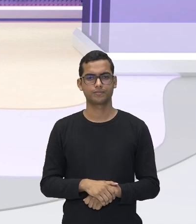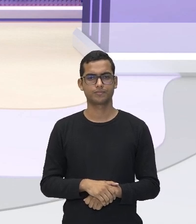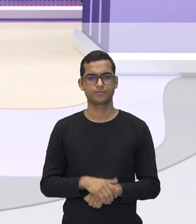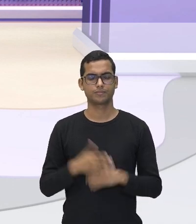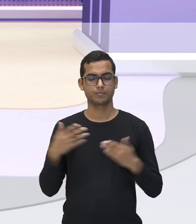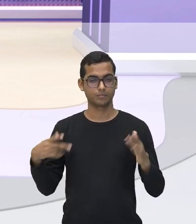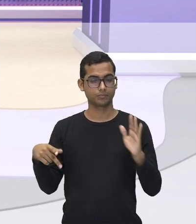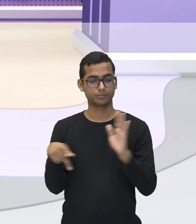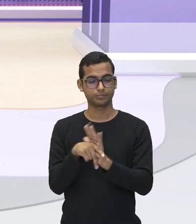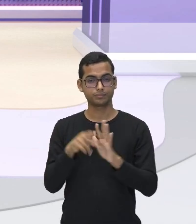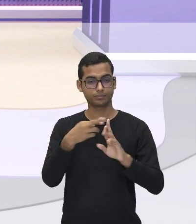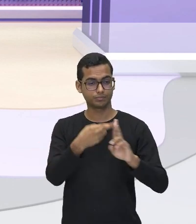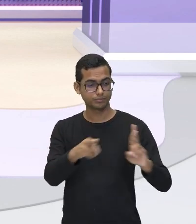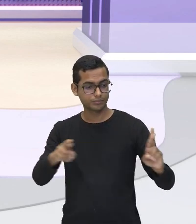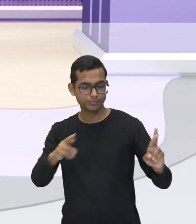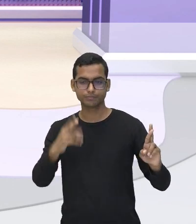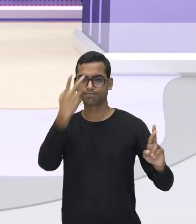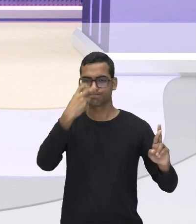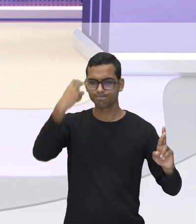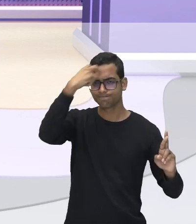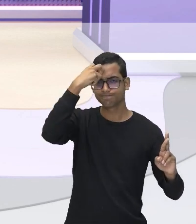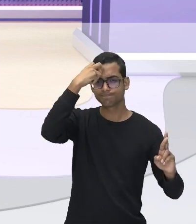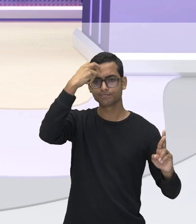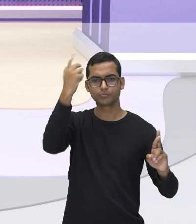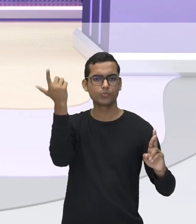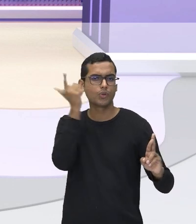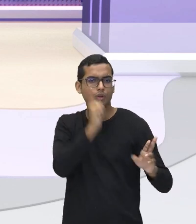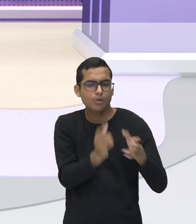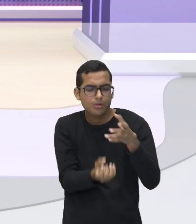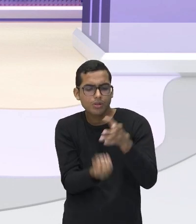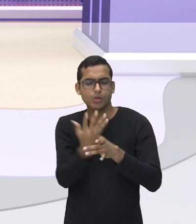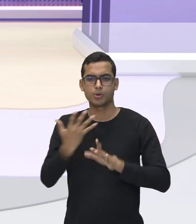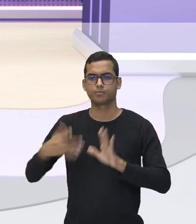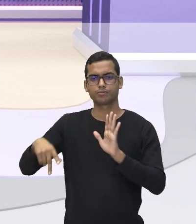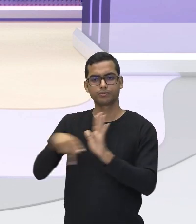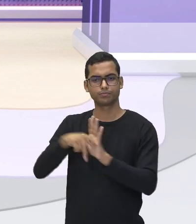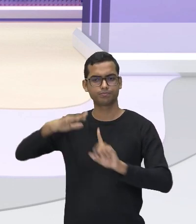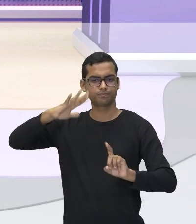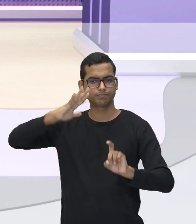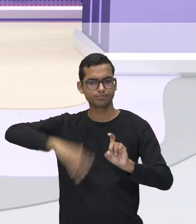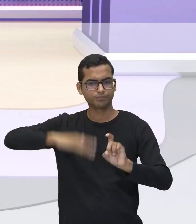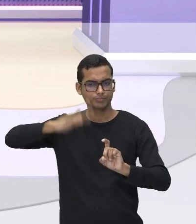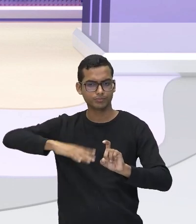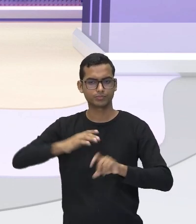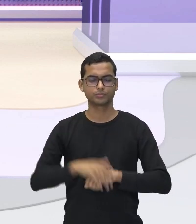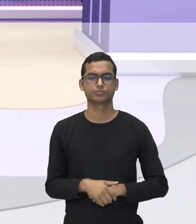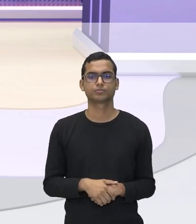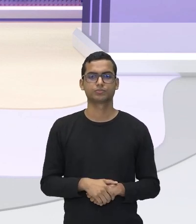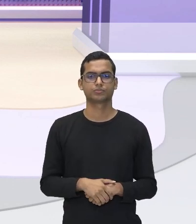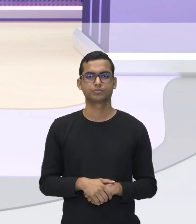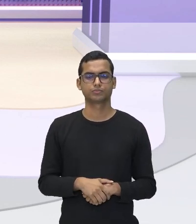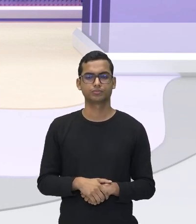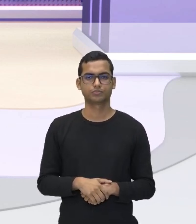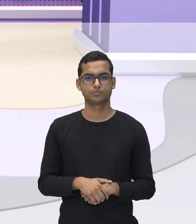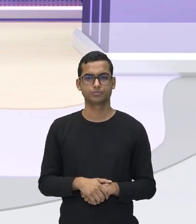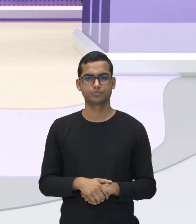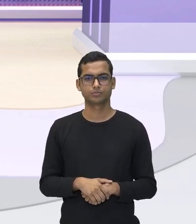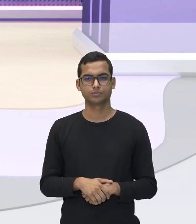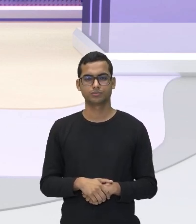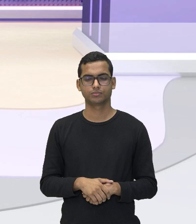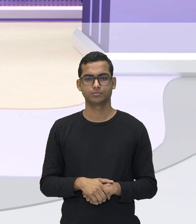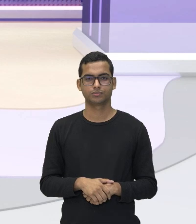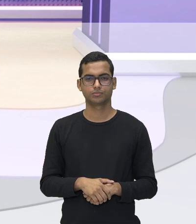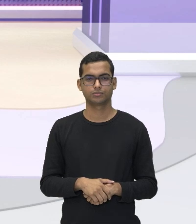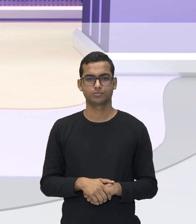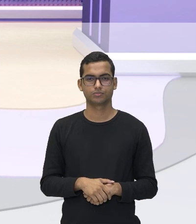sua religião, com a sua cultura, vai elaborar os seus mitos. Né? Vamos falar se é um povo que